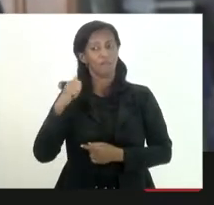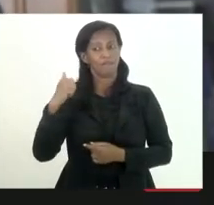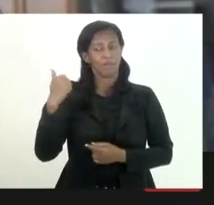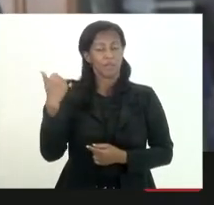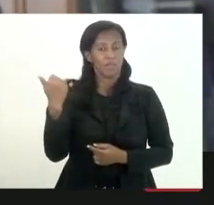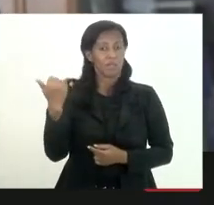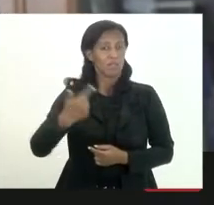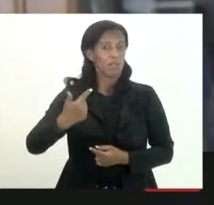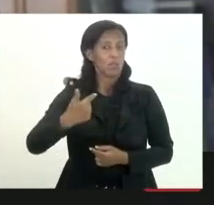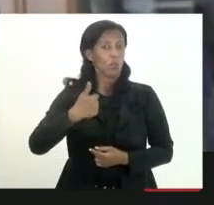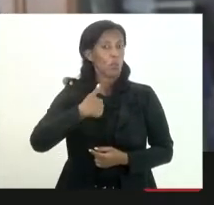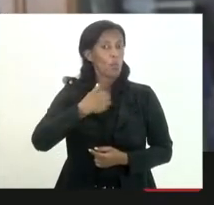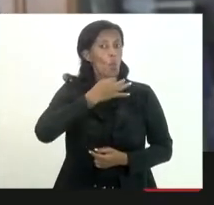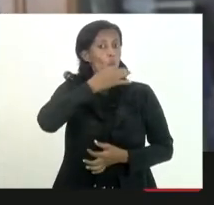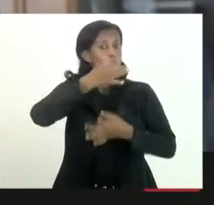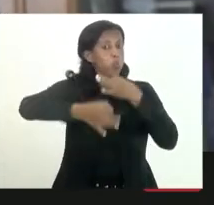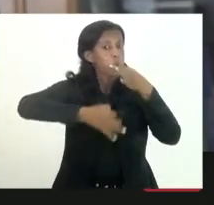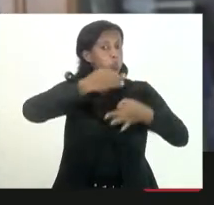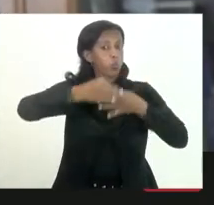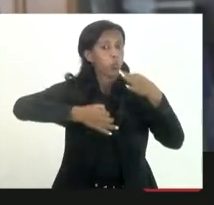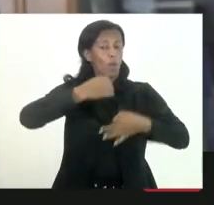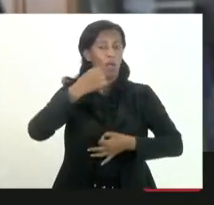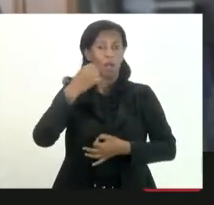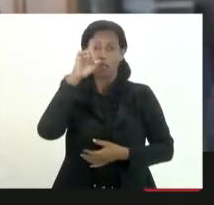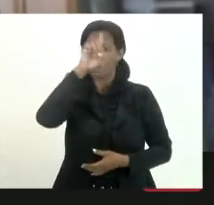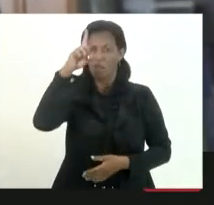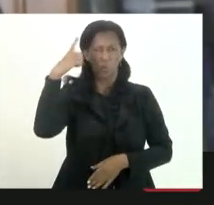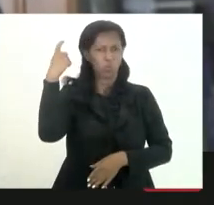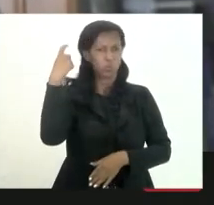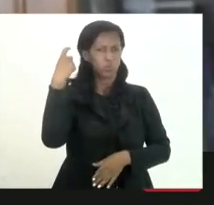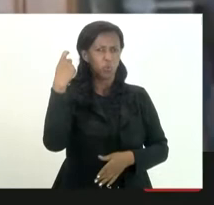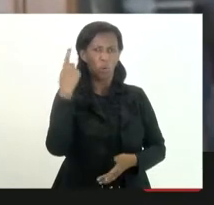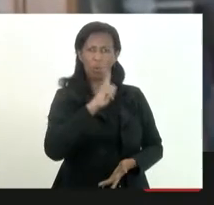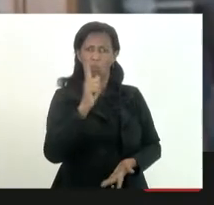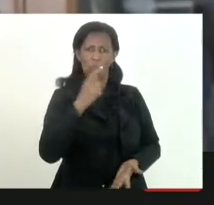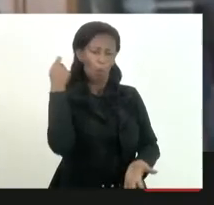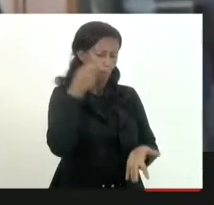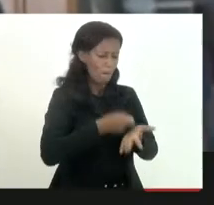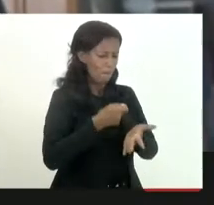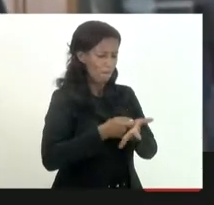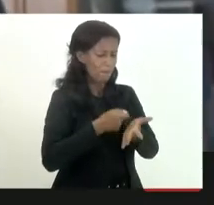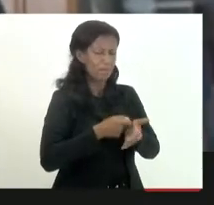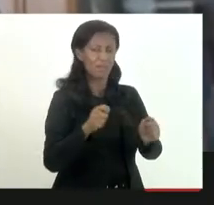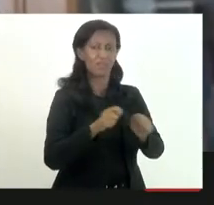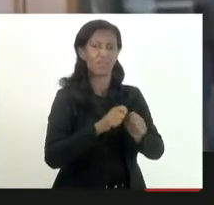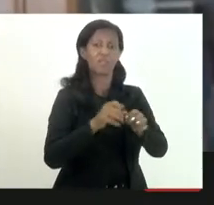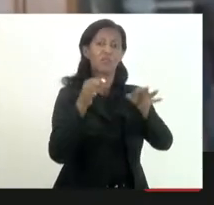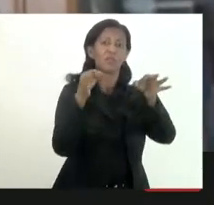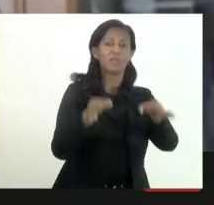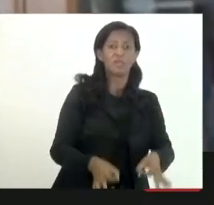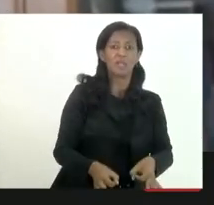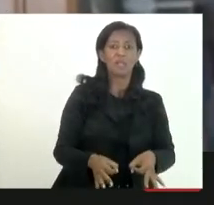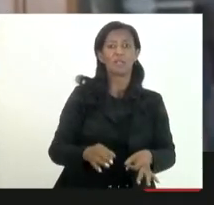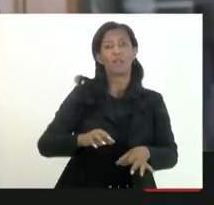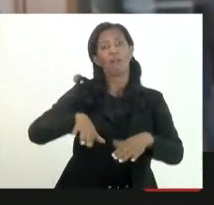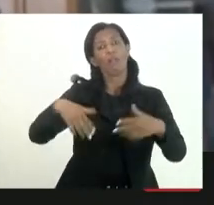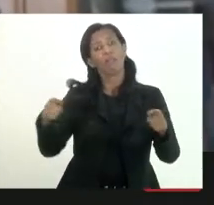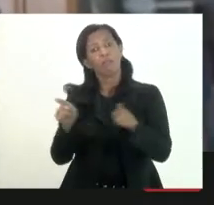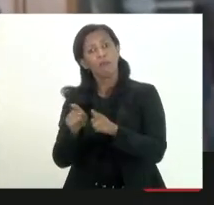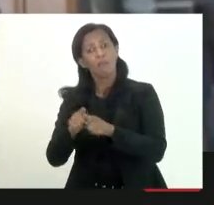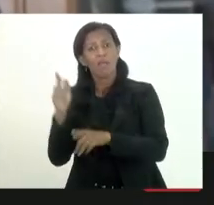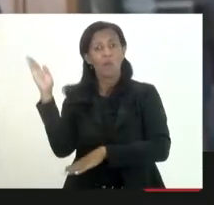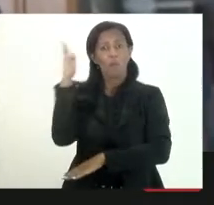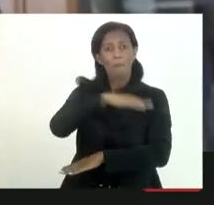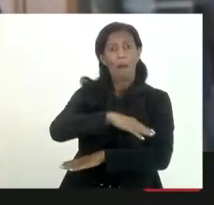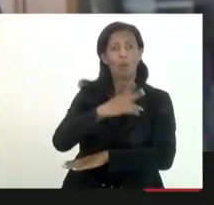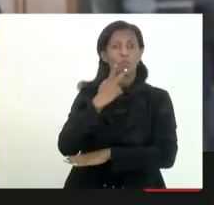meu conceito, Deus não obriga o homem a fazer o que é certo, nem a força do mal obriga o homem a fazer o que é errado.